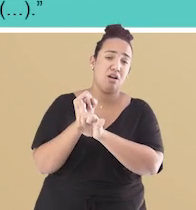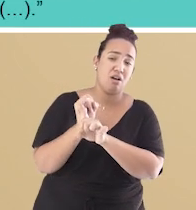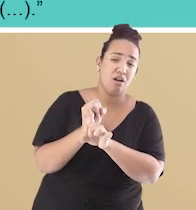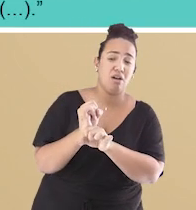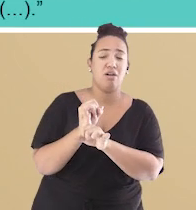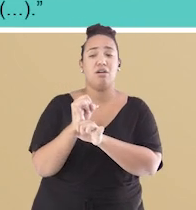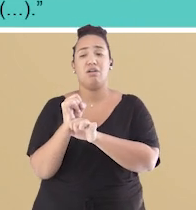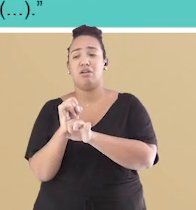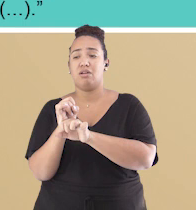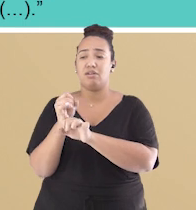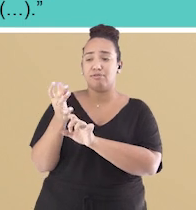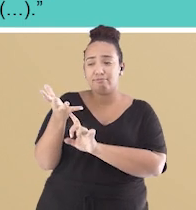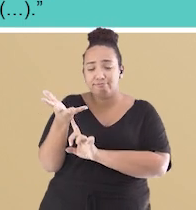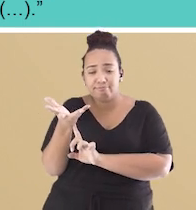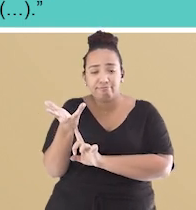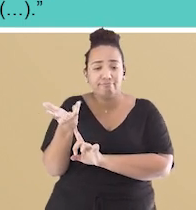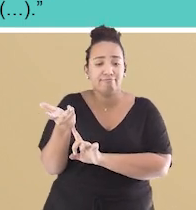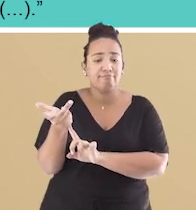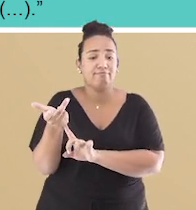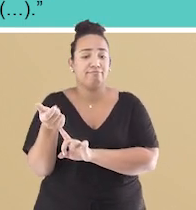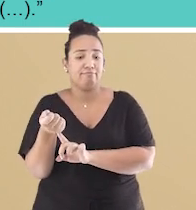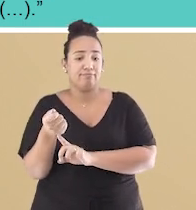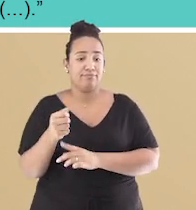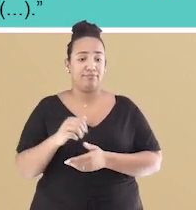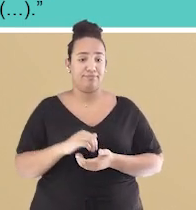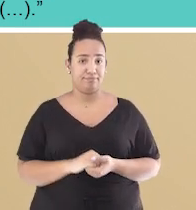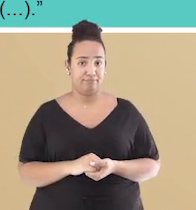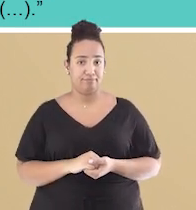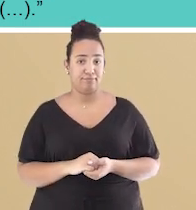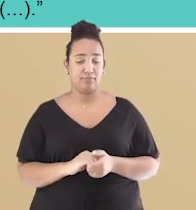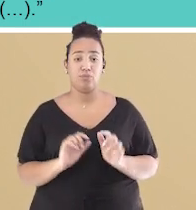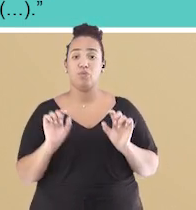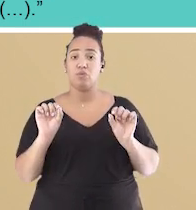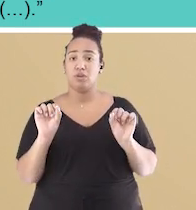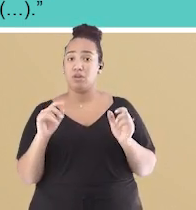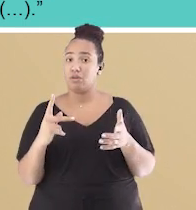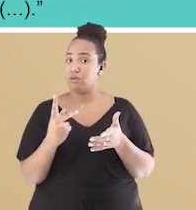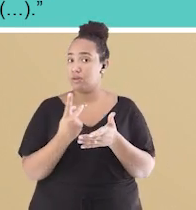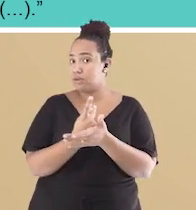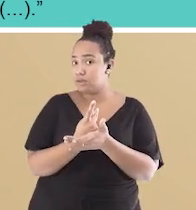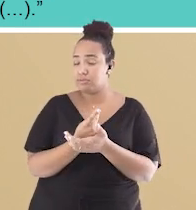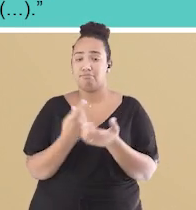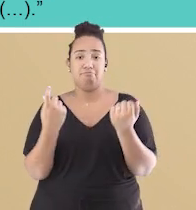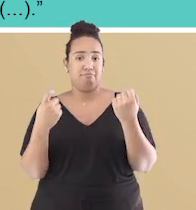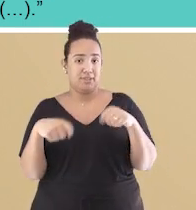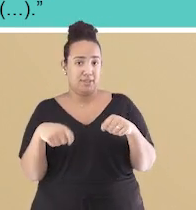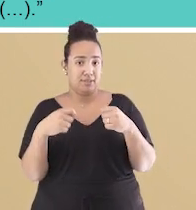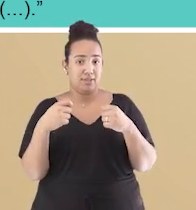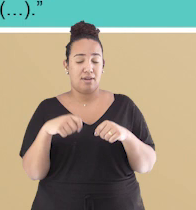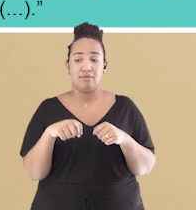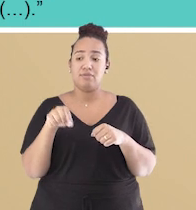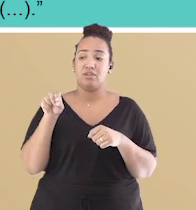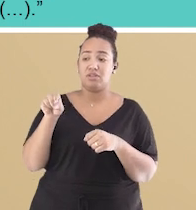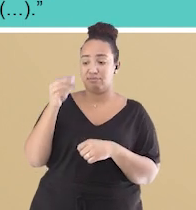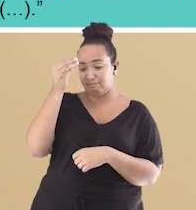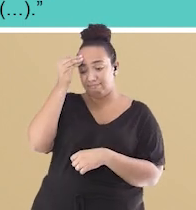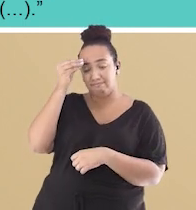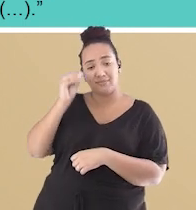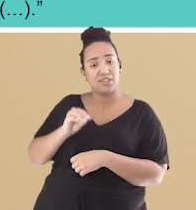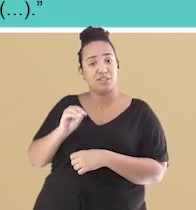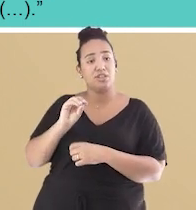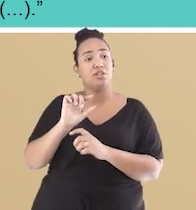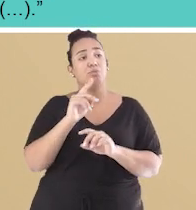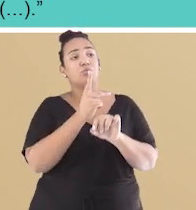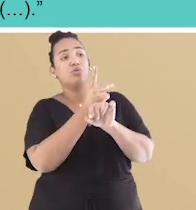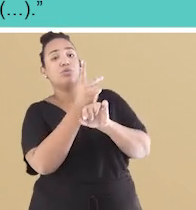E levavam tábua. O remédio era tirar o cavalo da chuva e ir pregar em outra freguesia. As pessoas,